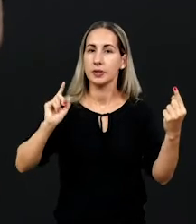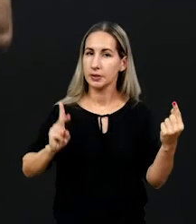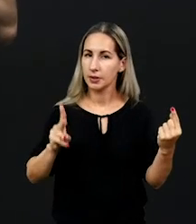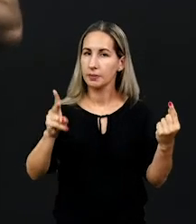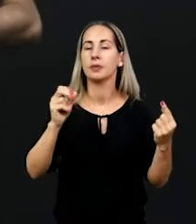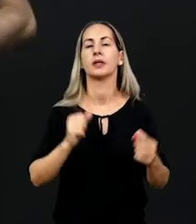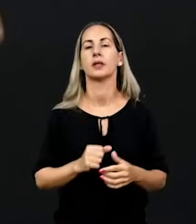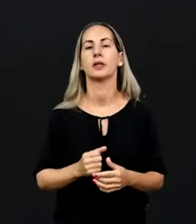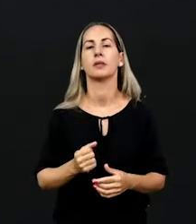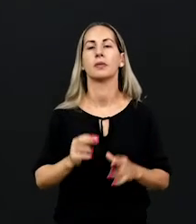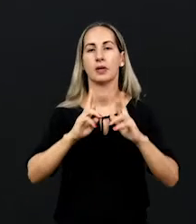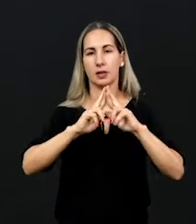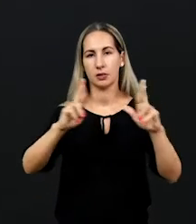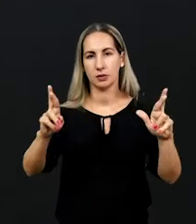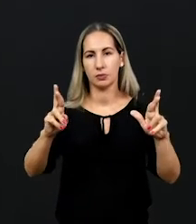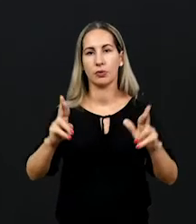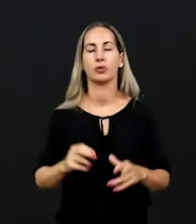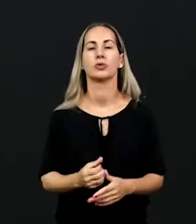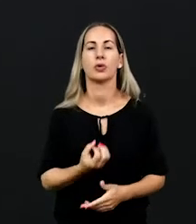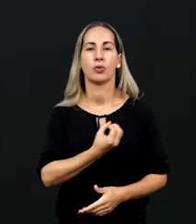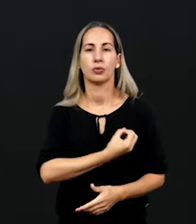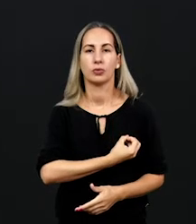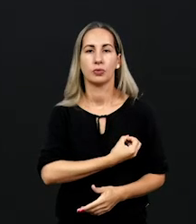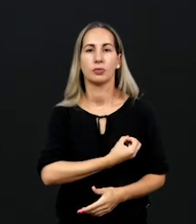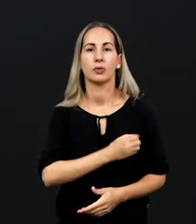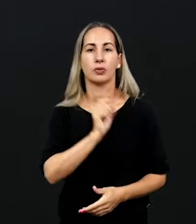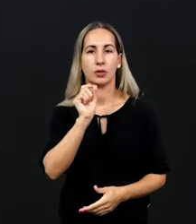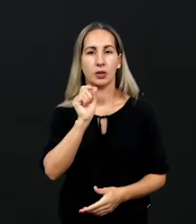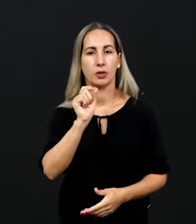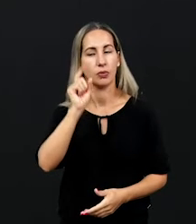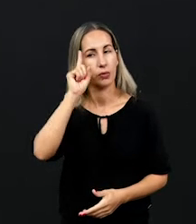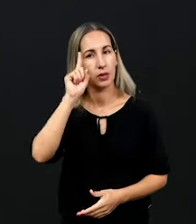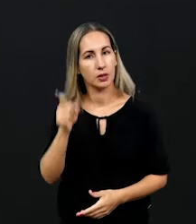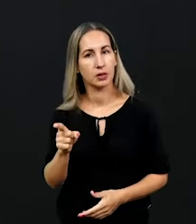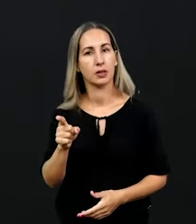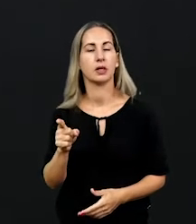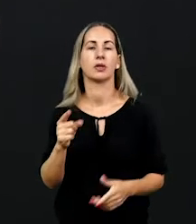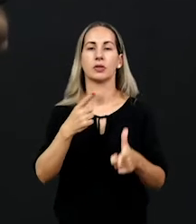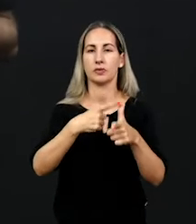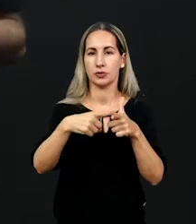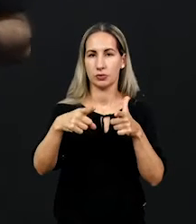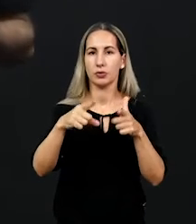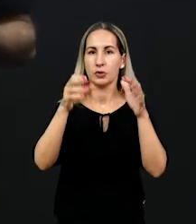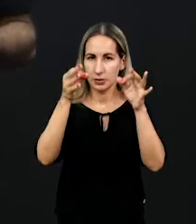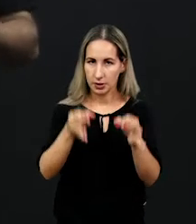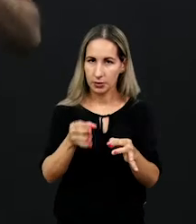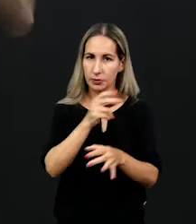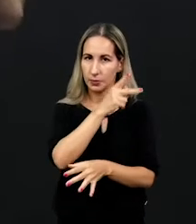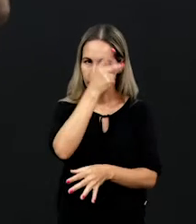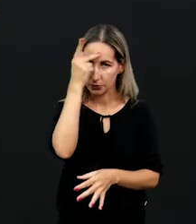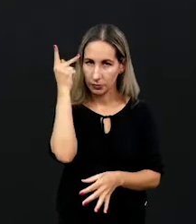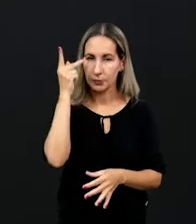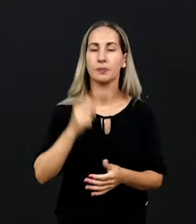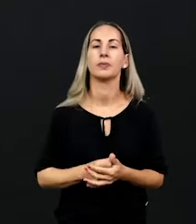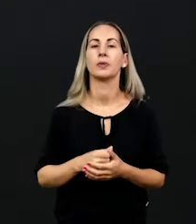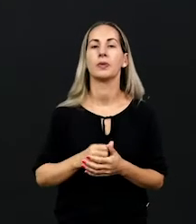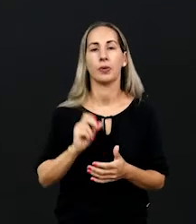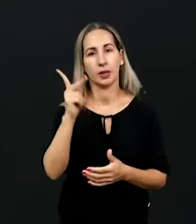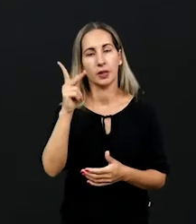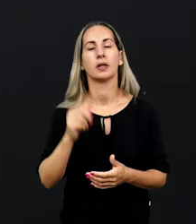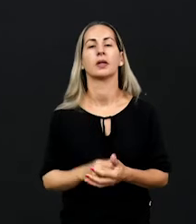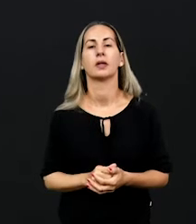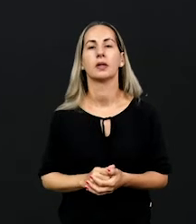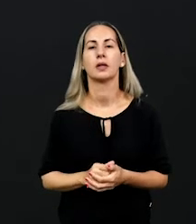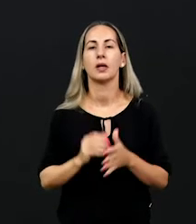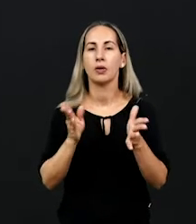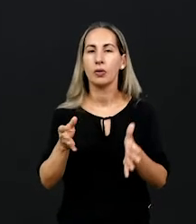tem que ter como resultado o valor de quem eu estou achando os divisores. Perfeito, pessoal? Ok, vamos aqui